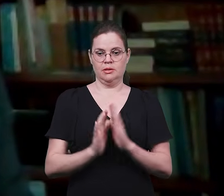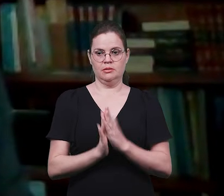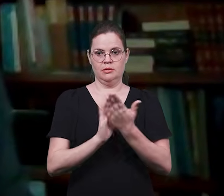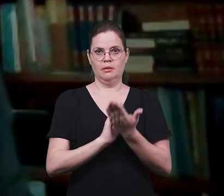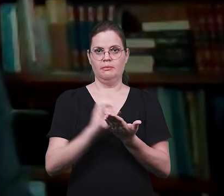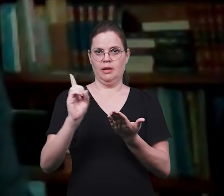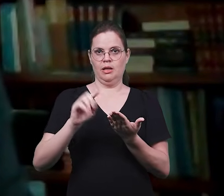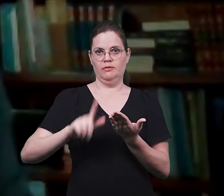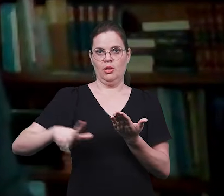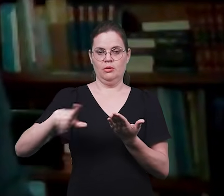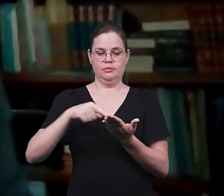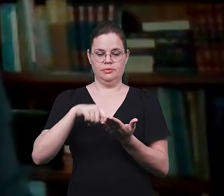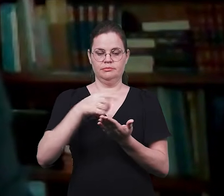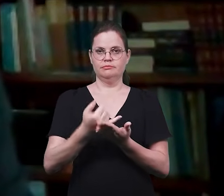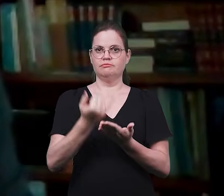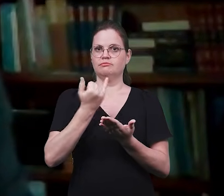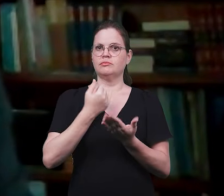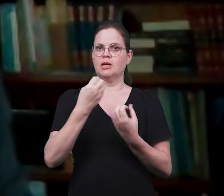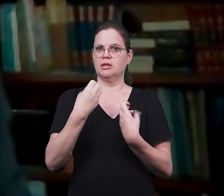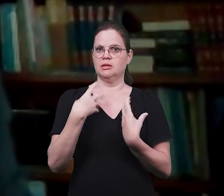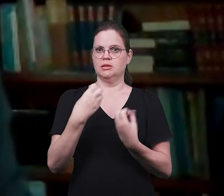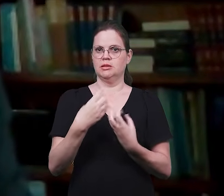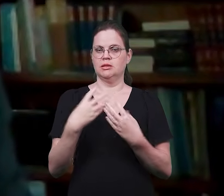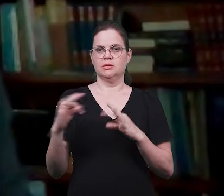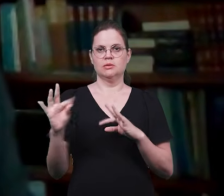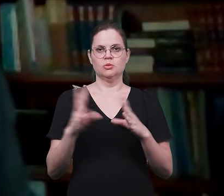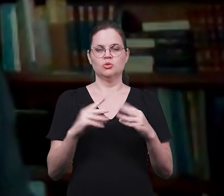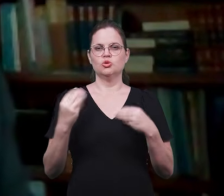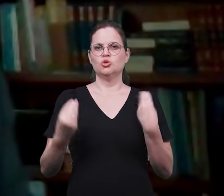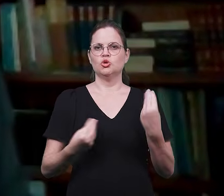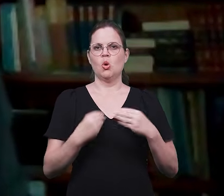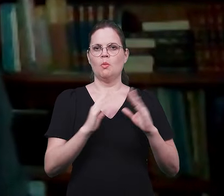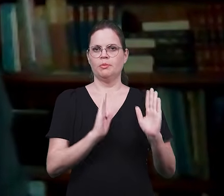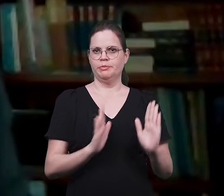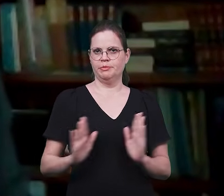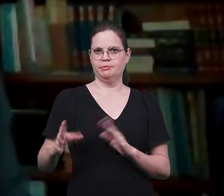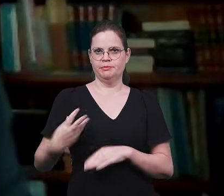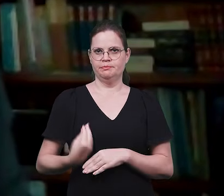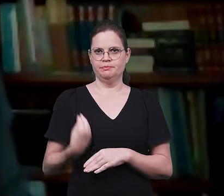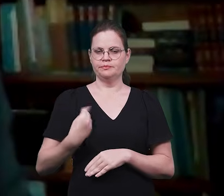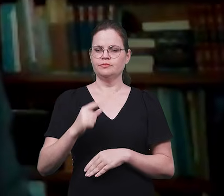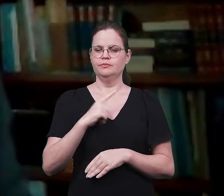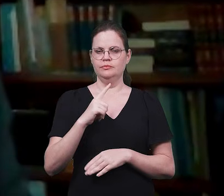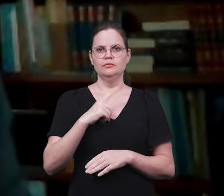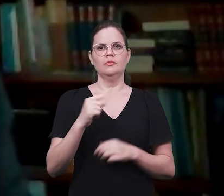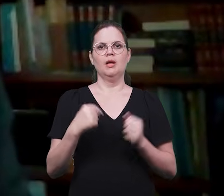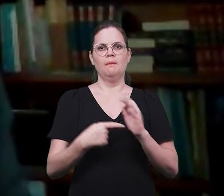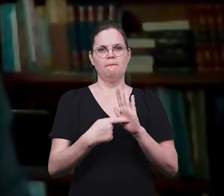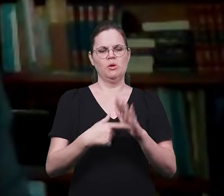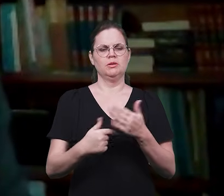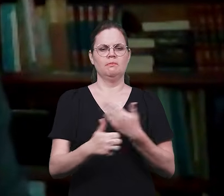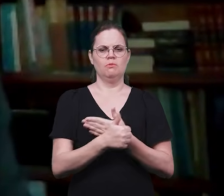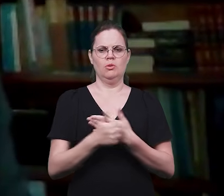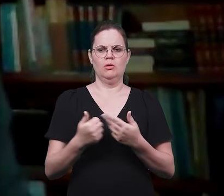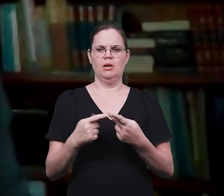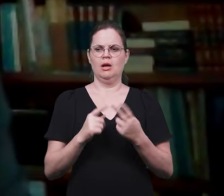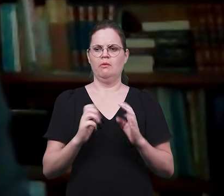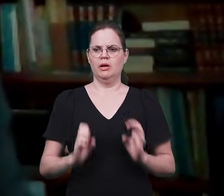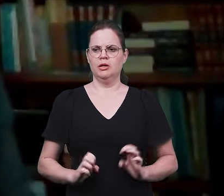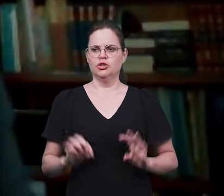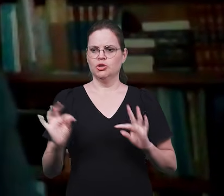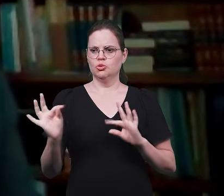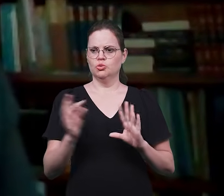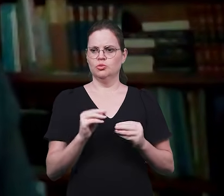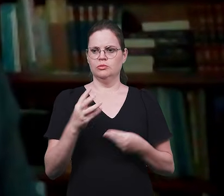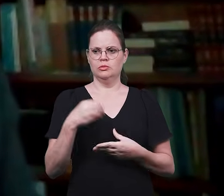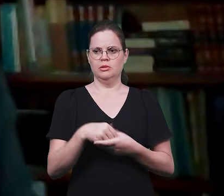o conhecimento da palavra, porque a palavra nos ensina tudo, né? Ensina o nosso procedimento, é um código moral, um